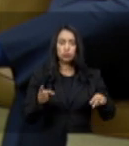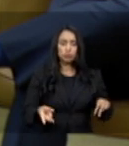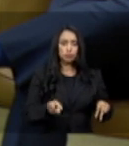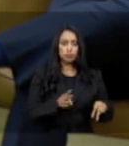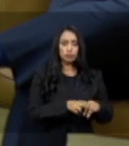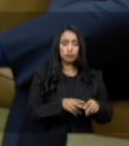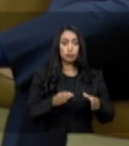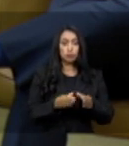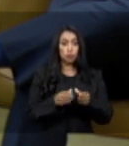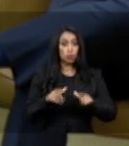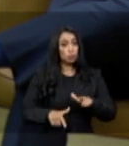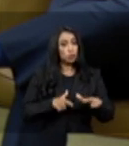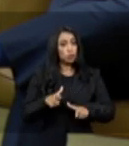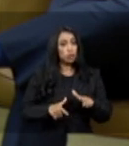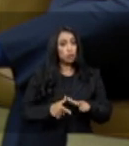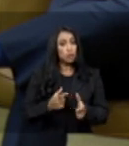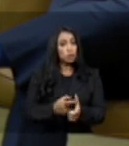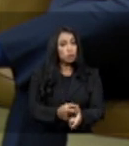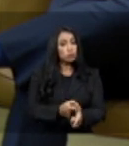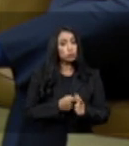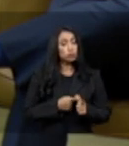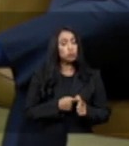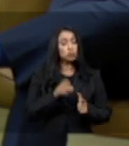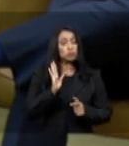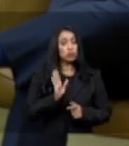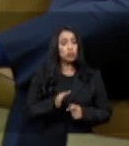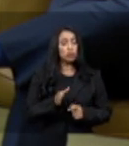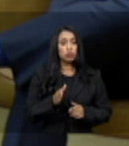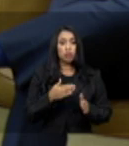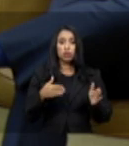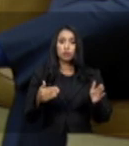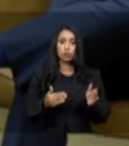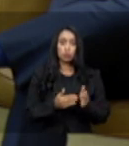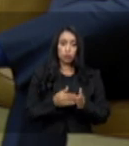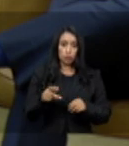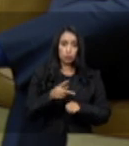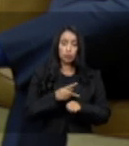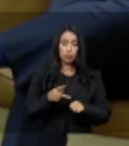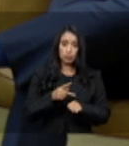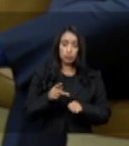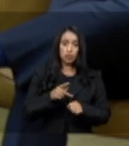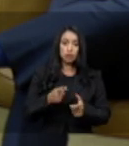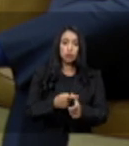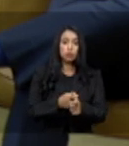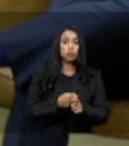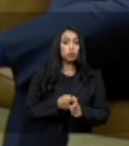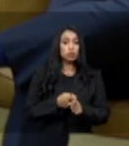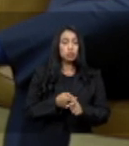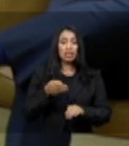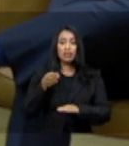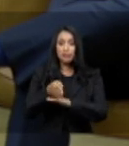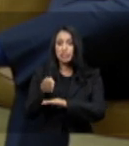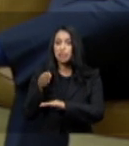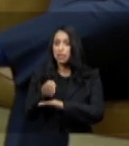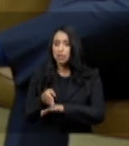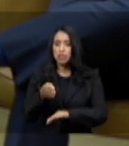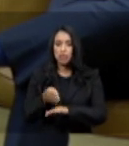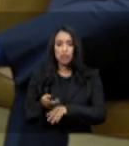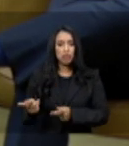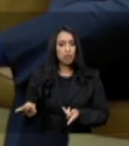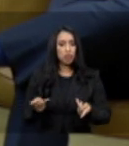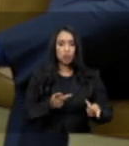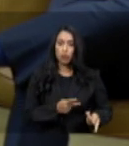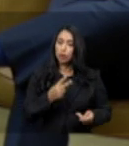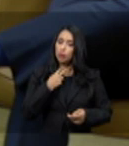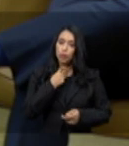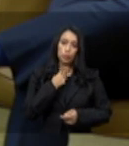esse grupo de trabalho já suspendeu como festa aconteceu em todo o país a sua estão suspensas as visitas aos estabelecimentos prisionais